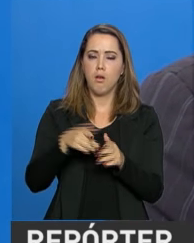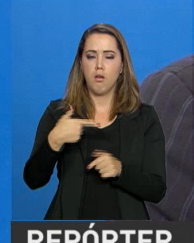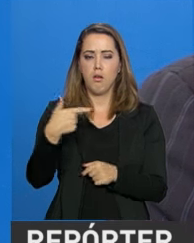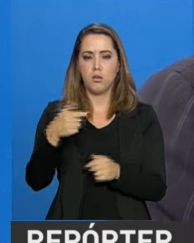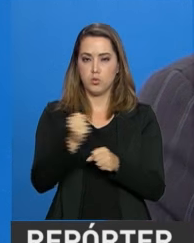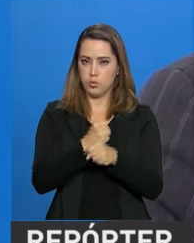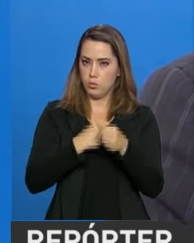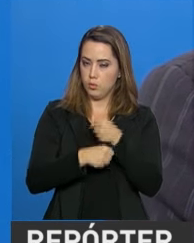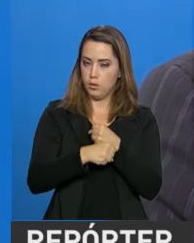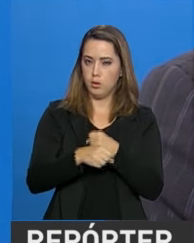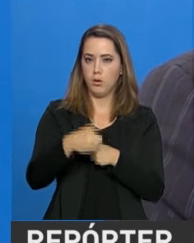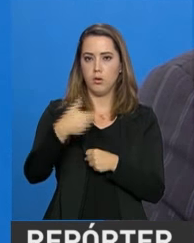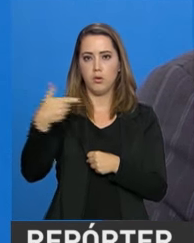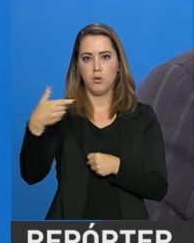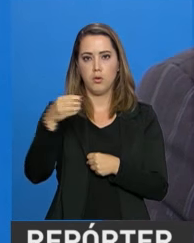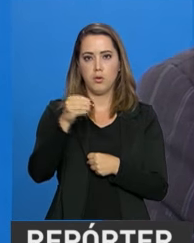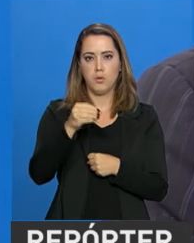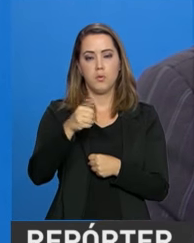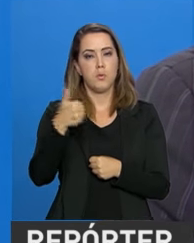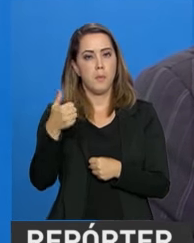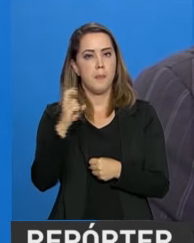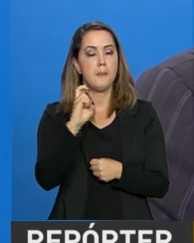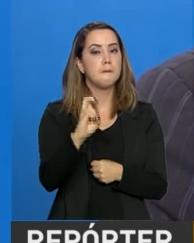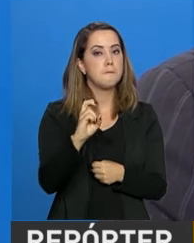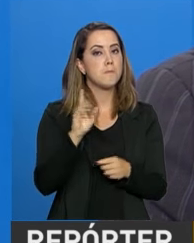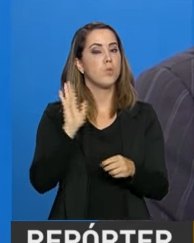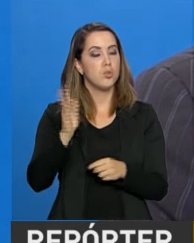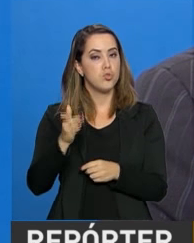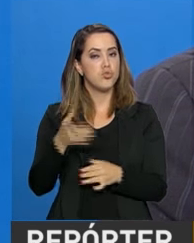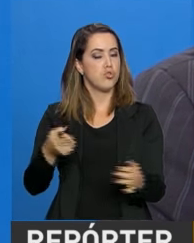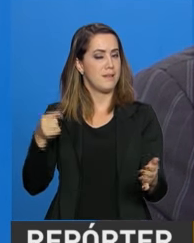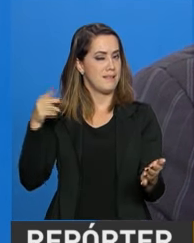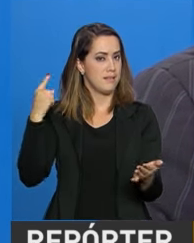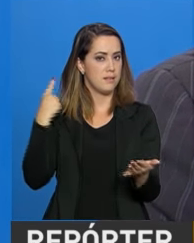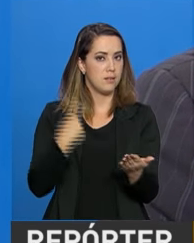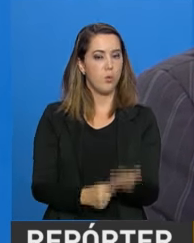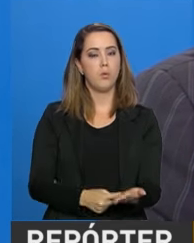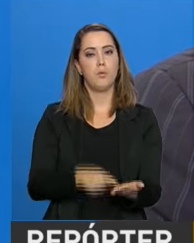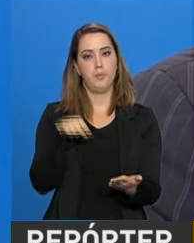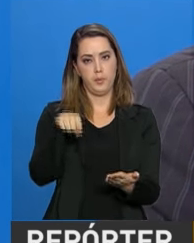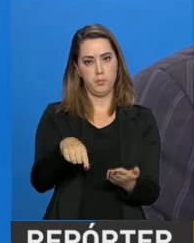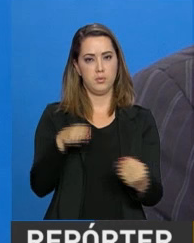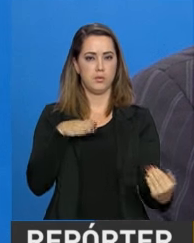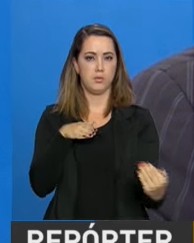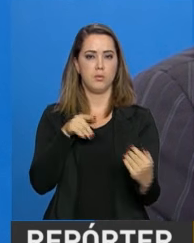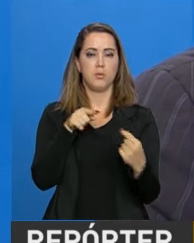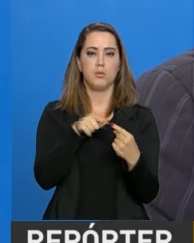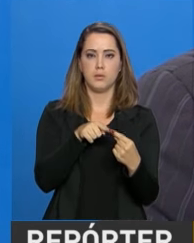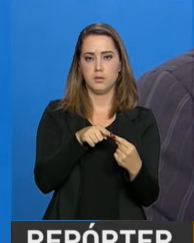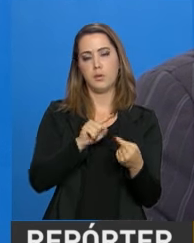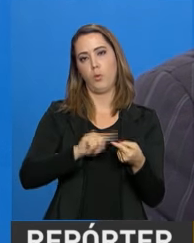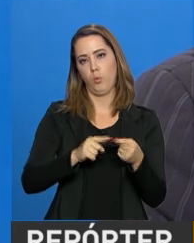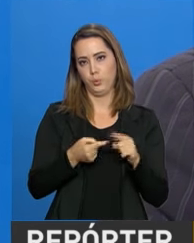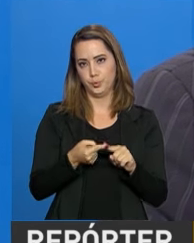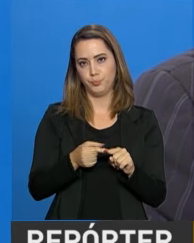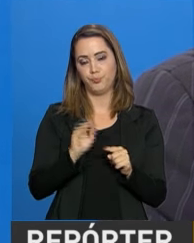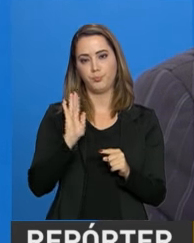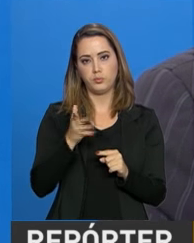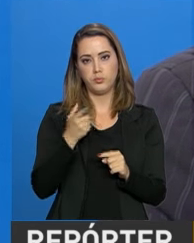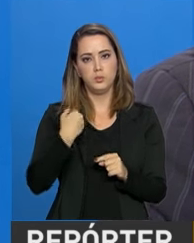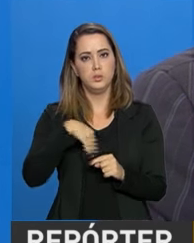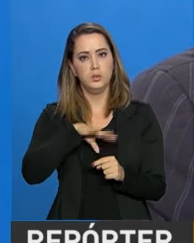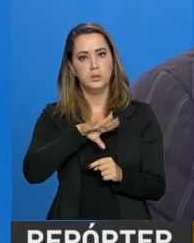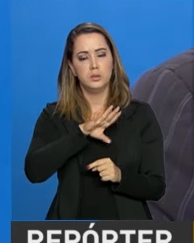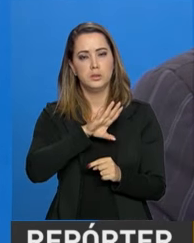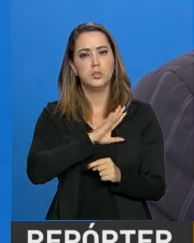este acordo que parecia bom e ficou melhor. Por quê? Porque nós acabamos limitando agora o nosso